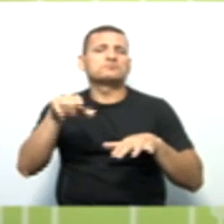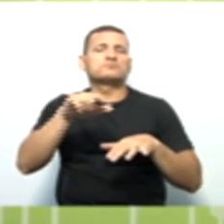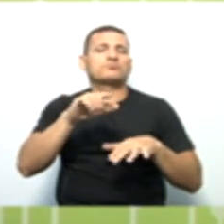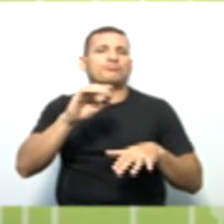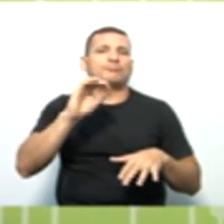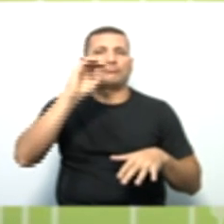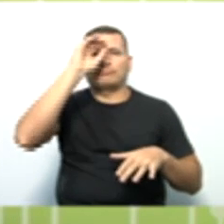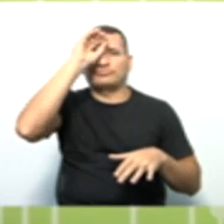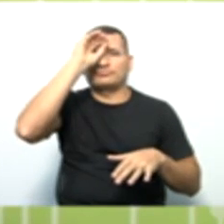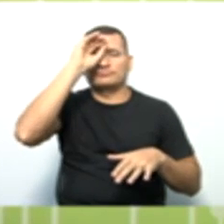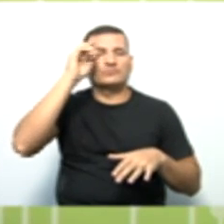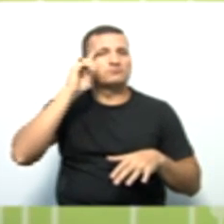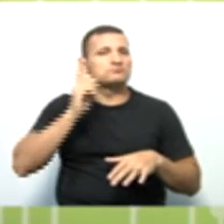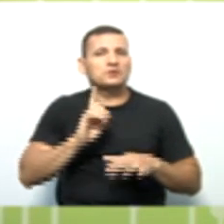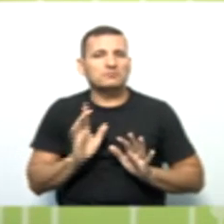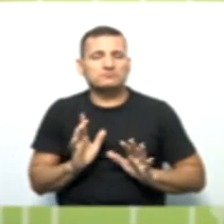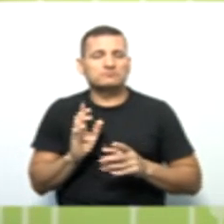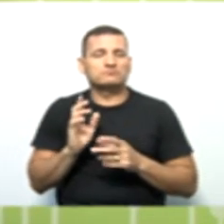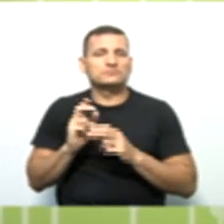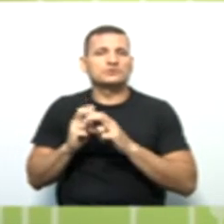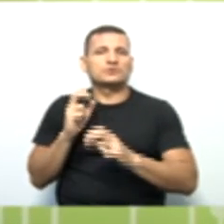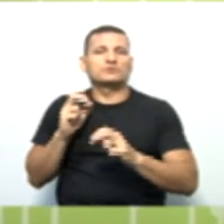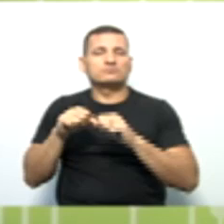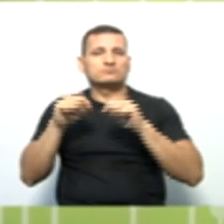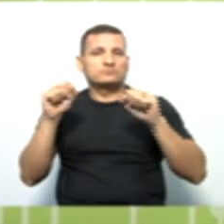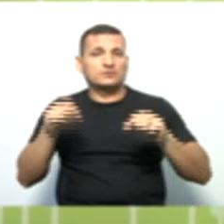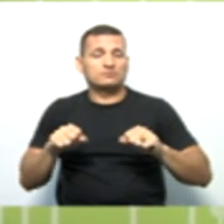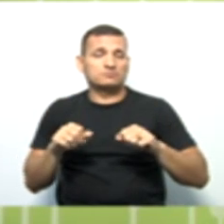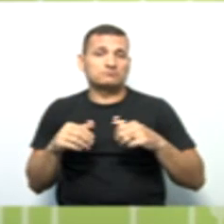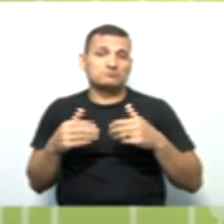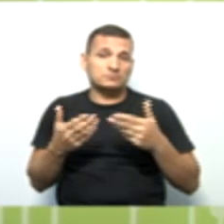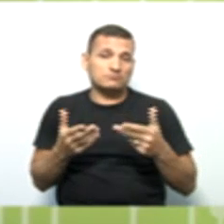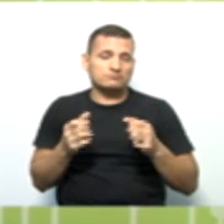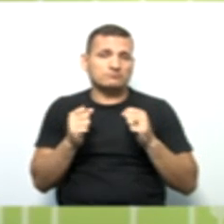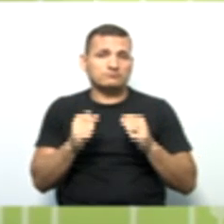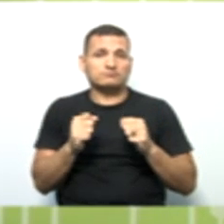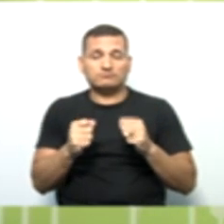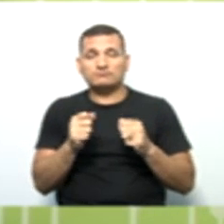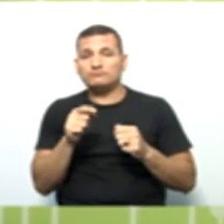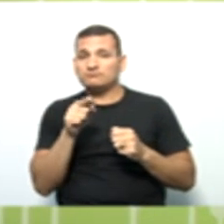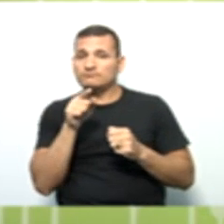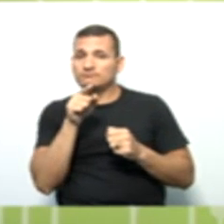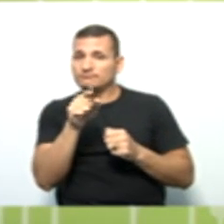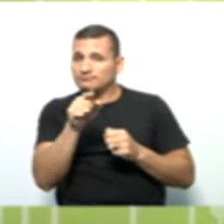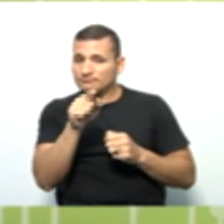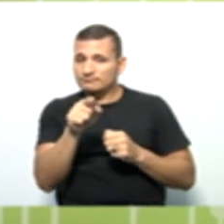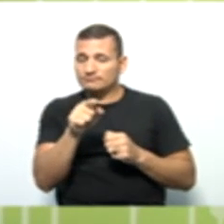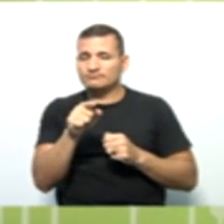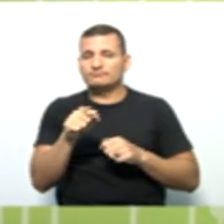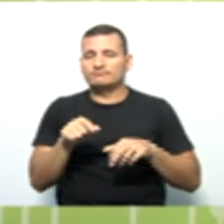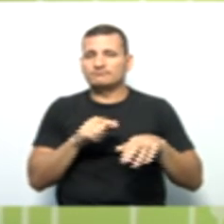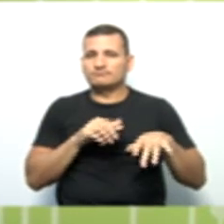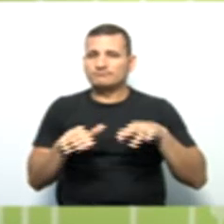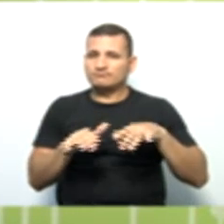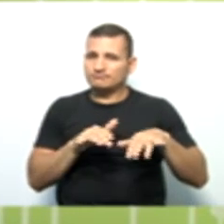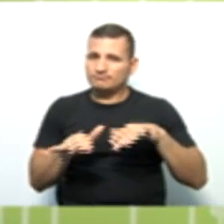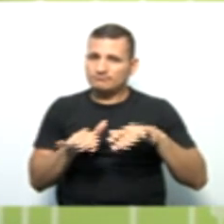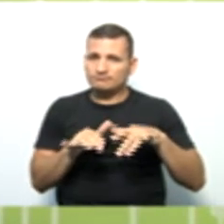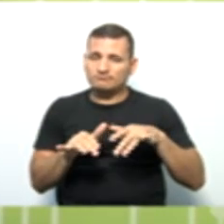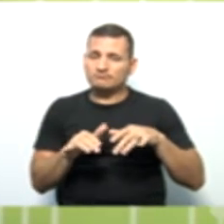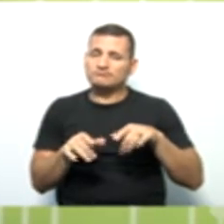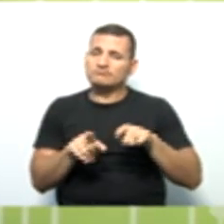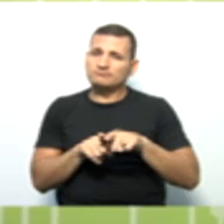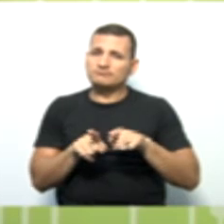existia engenheiro de software. Então, pode ser que você, desenvolvedor ou programador, também